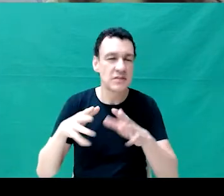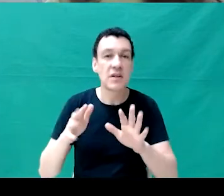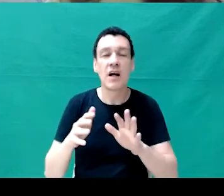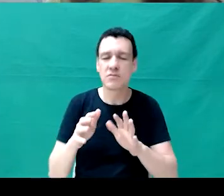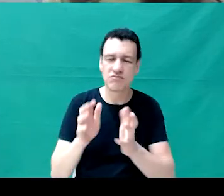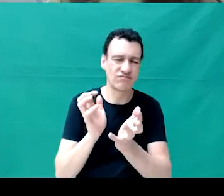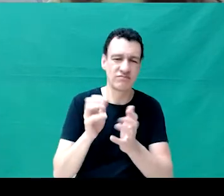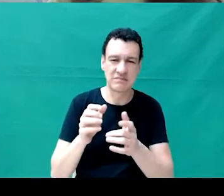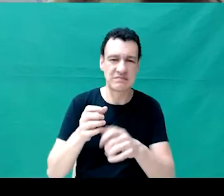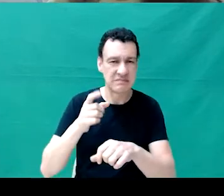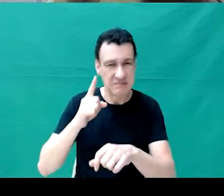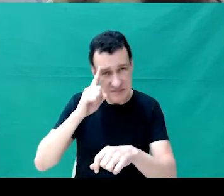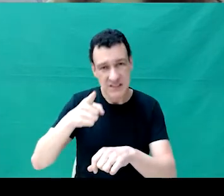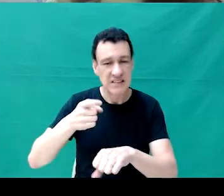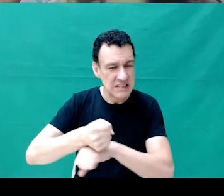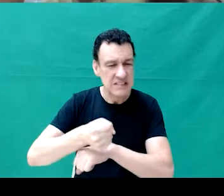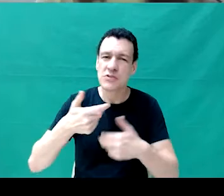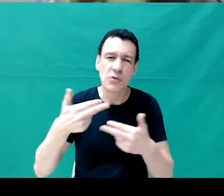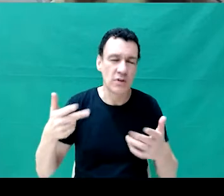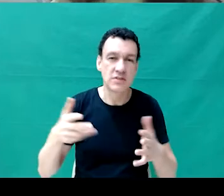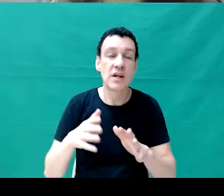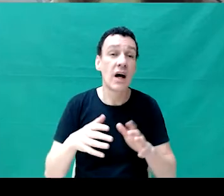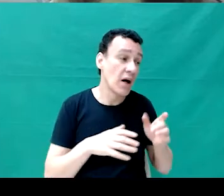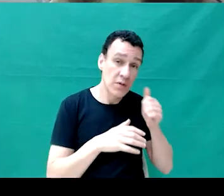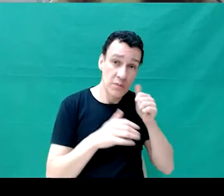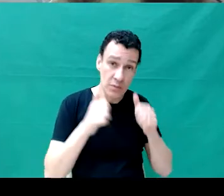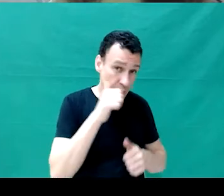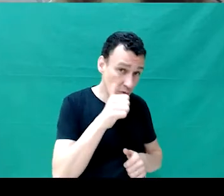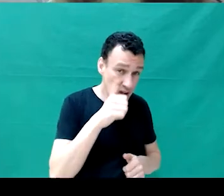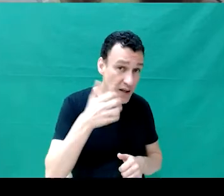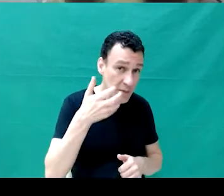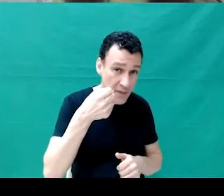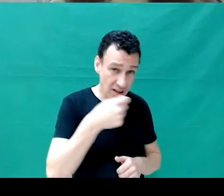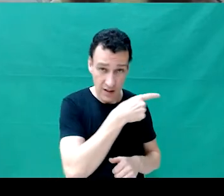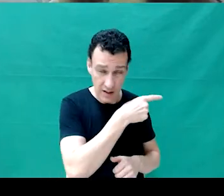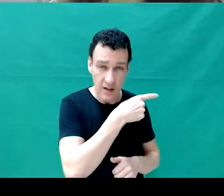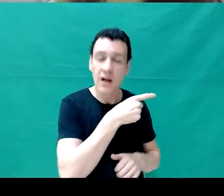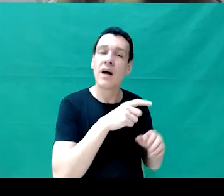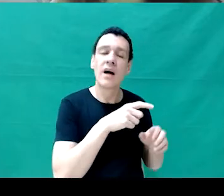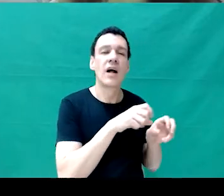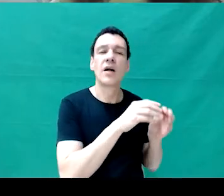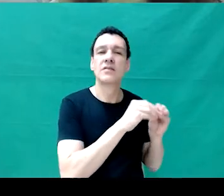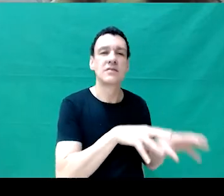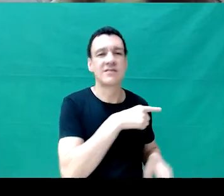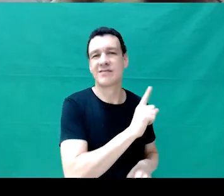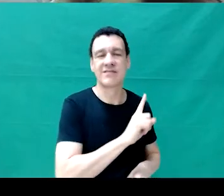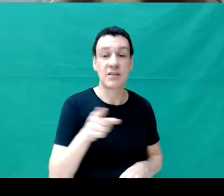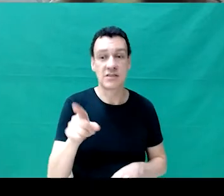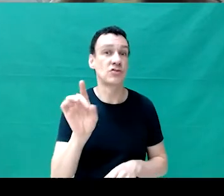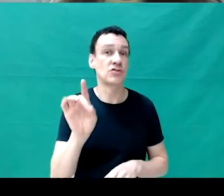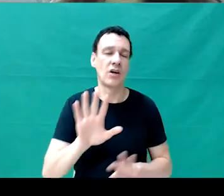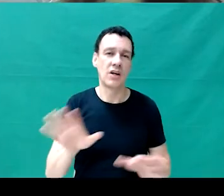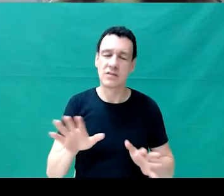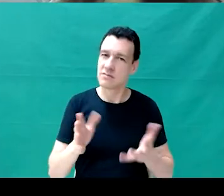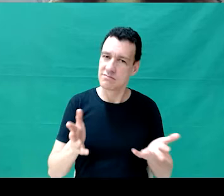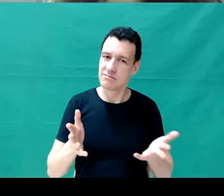triste, porque isso é estrutural. Isso machuca até mesmo sem querer. Então, é muito importante a gente tomar cuidado com esses